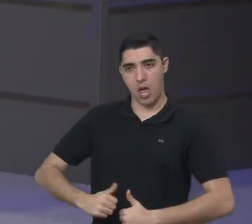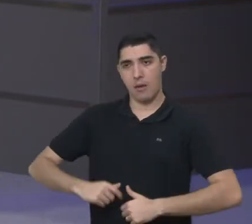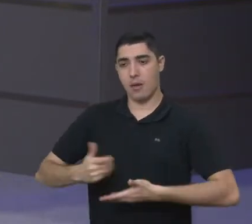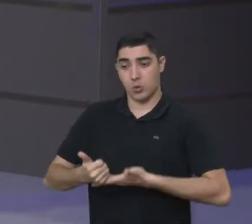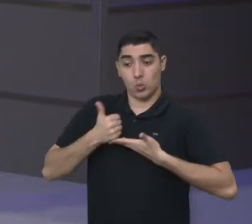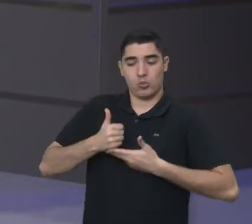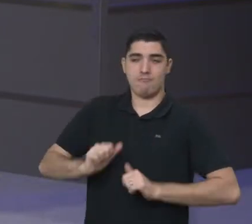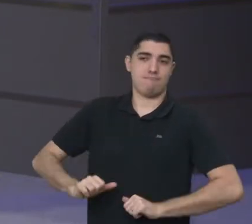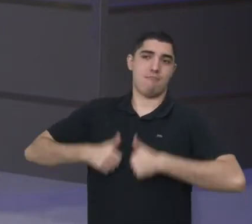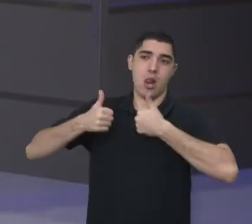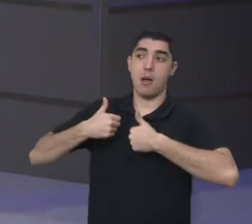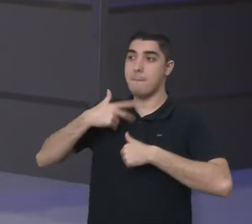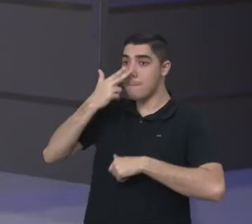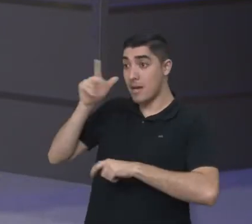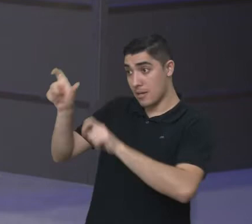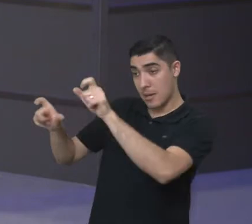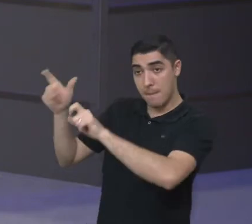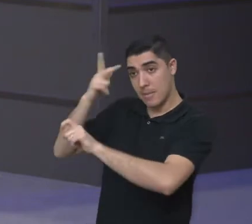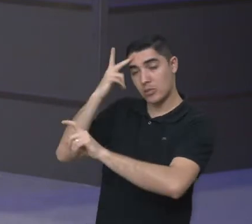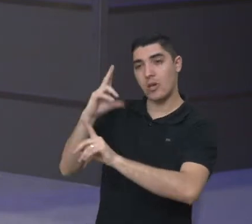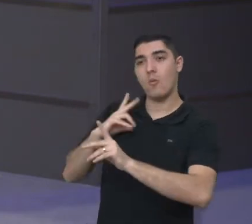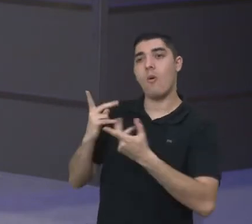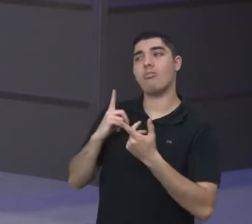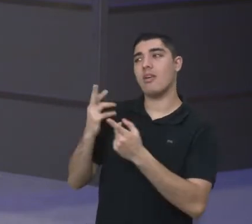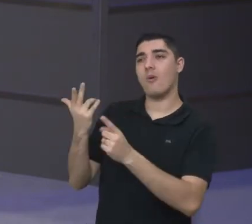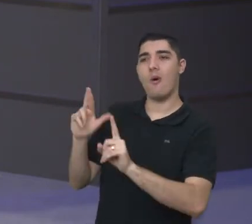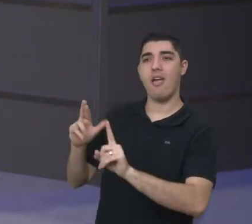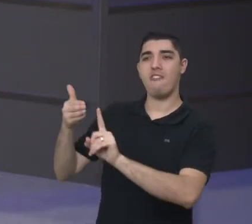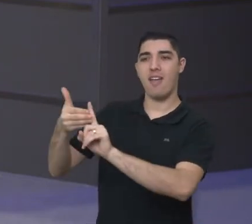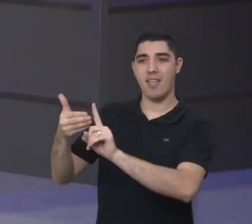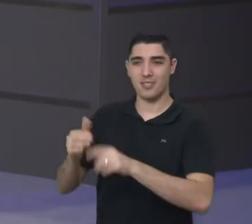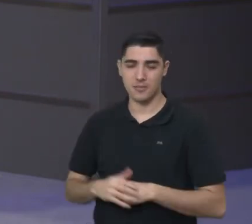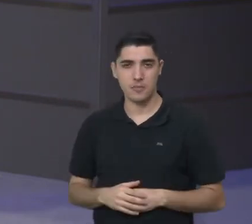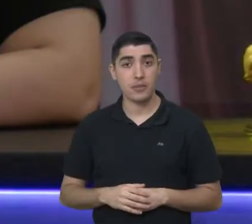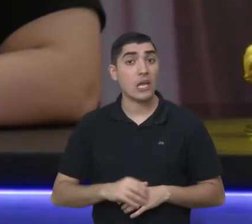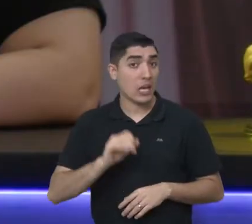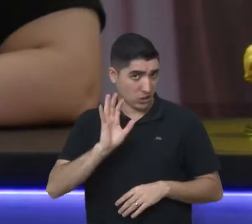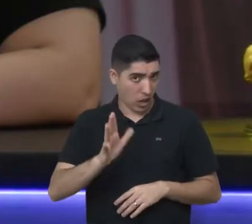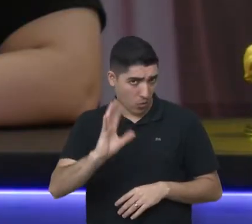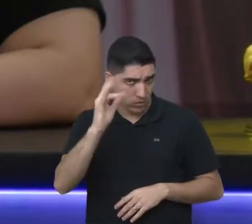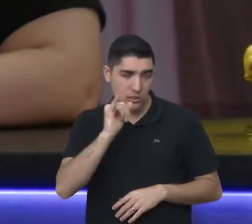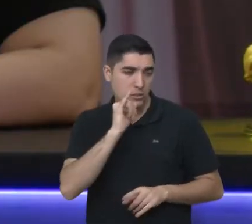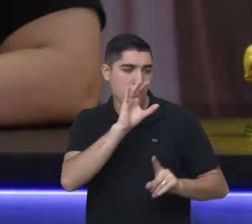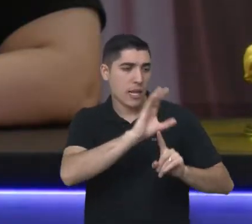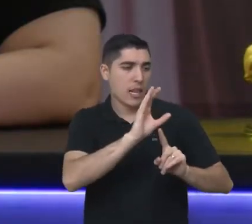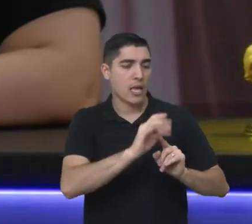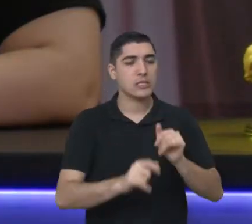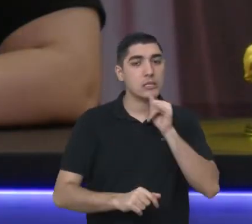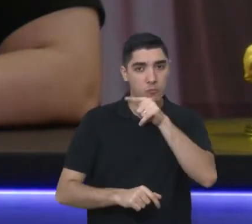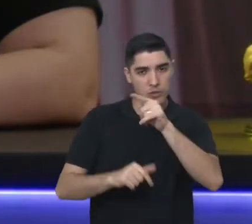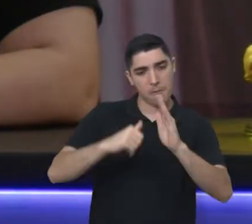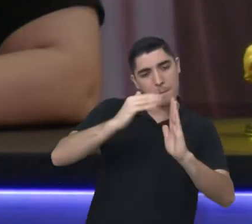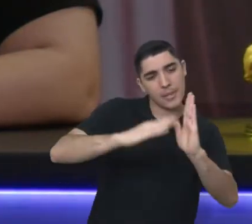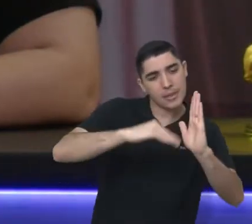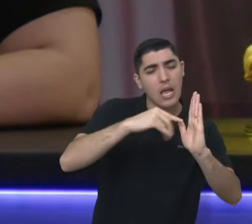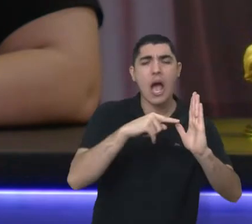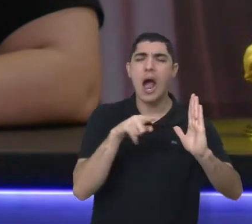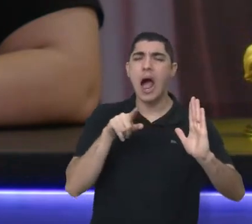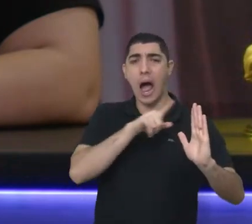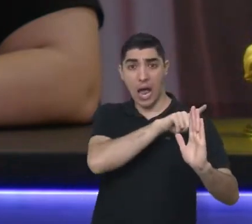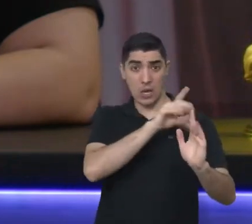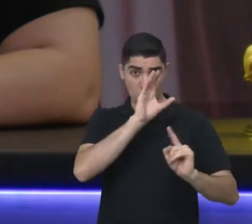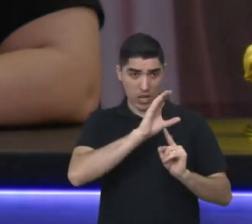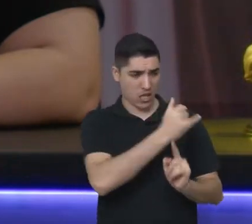referência, assim. E você já pegou algum cliente que na hora, não, muda isso daqui, isso daqui eu sim, não gostei. acontece. Como que é esse jogo